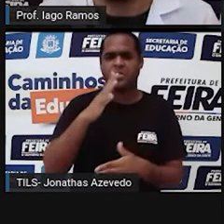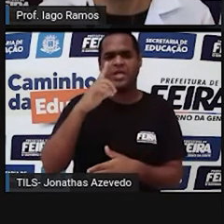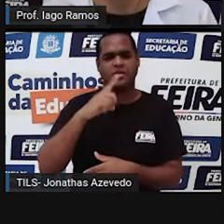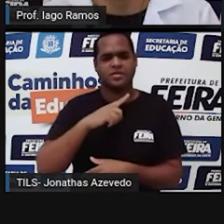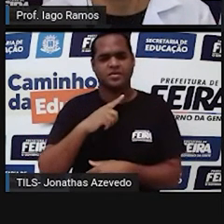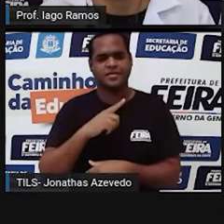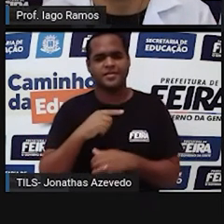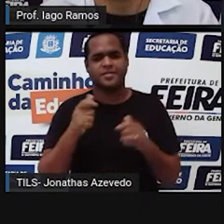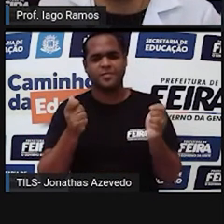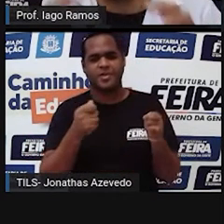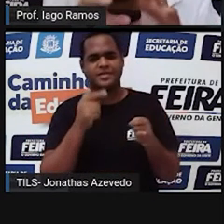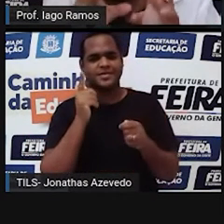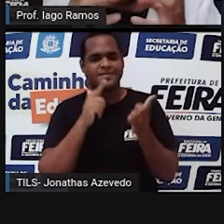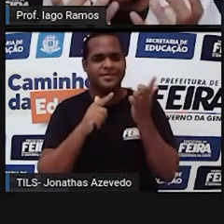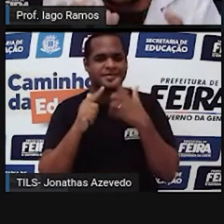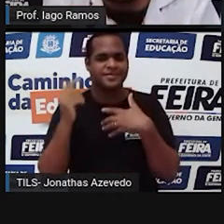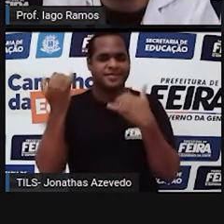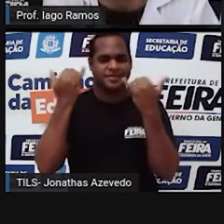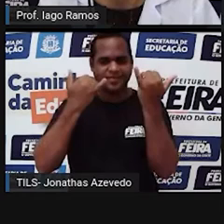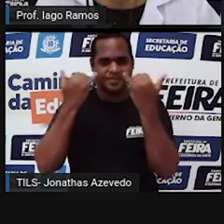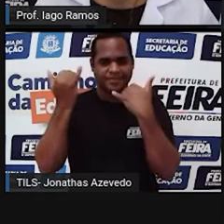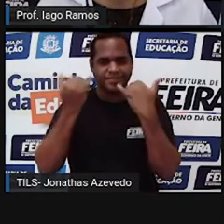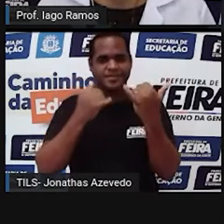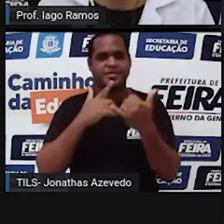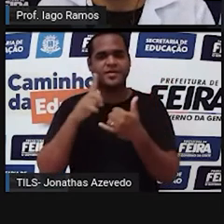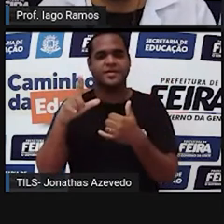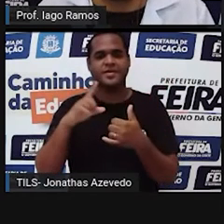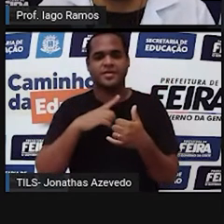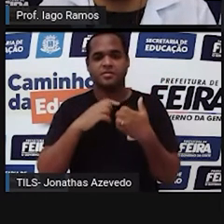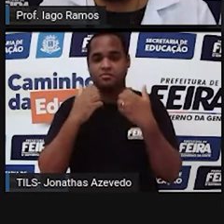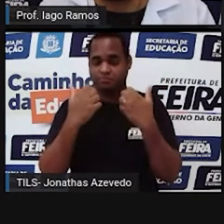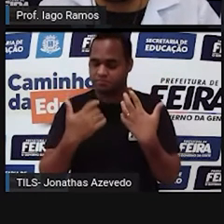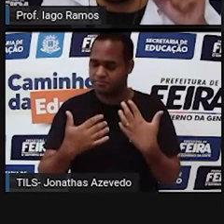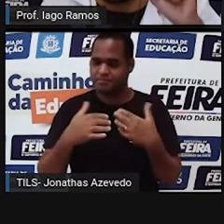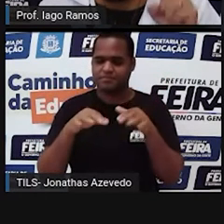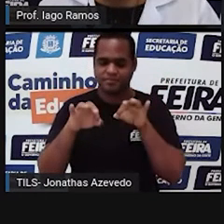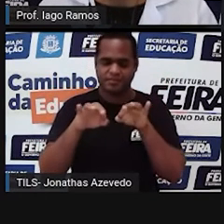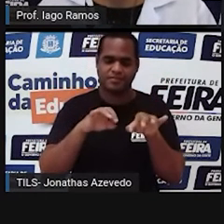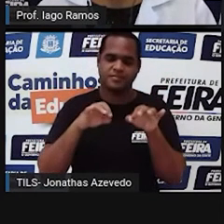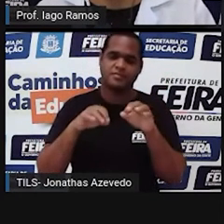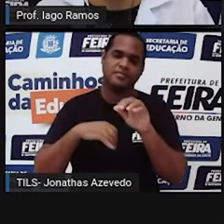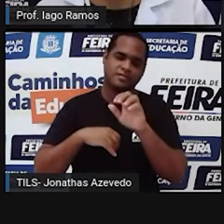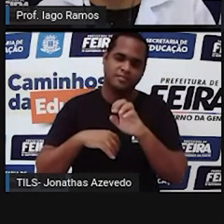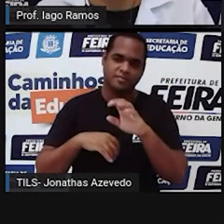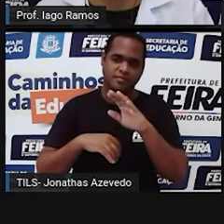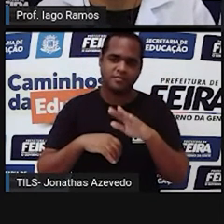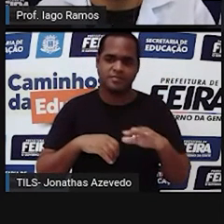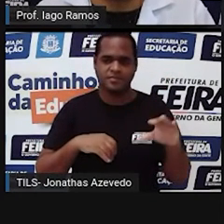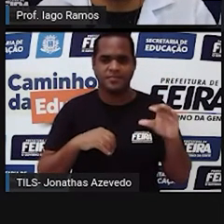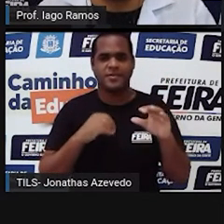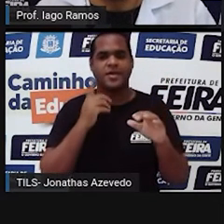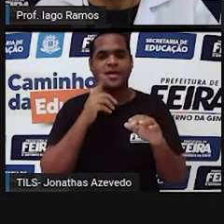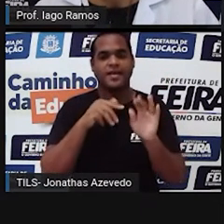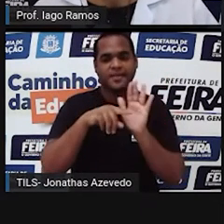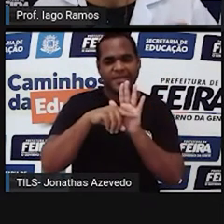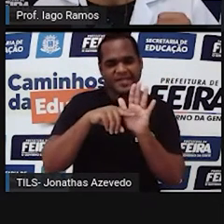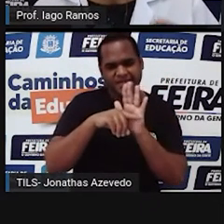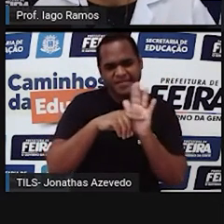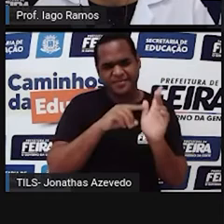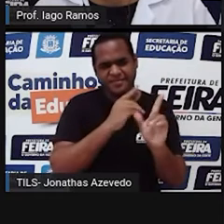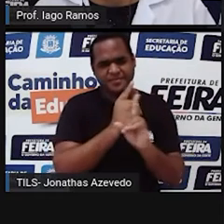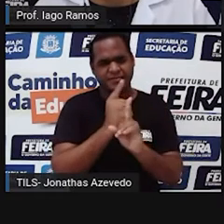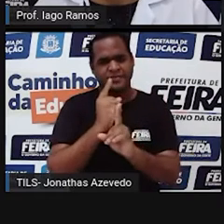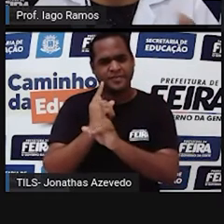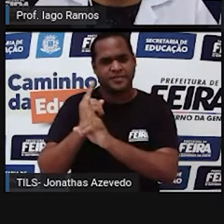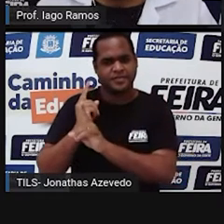tirar um monte de informações e quem vai organizar tudo isso é a estatística. Então, olha só, Nessa pesquisa que foi feita, né,